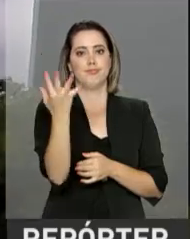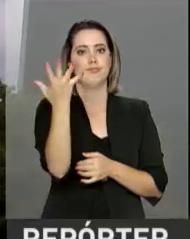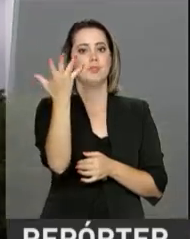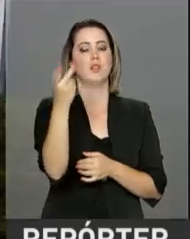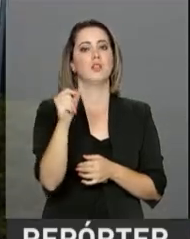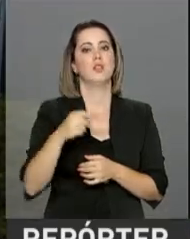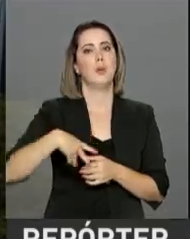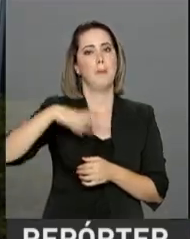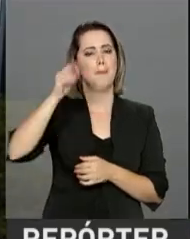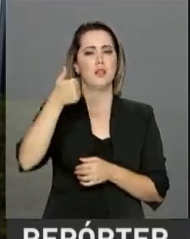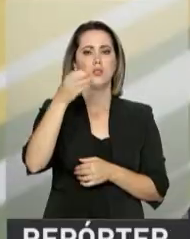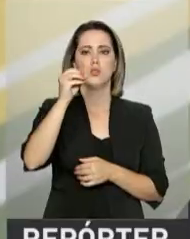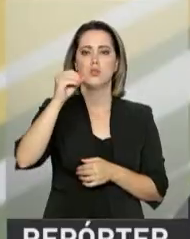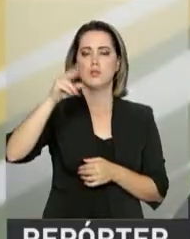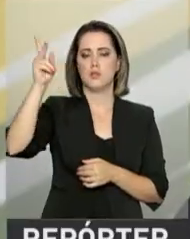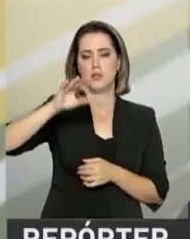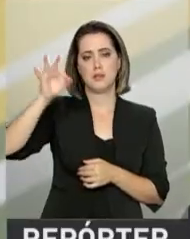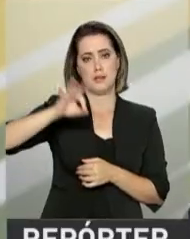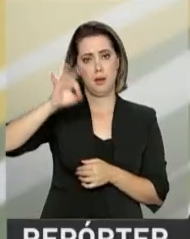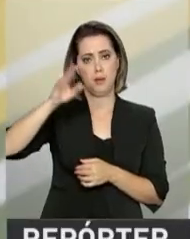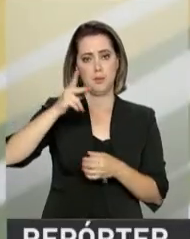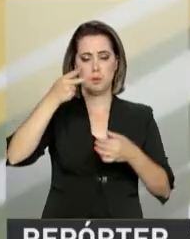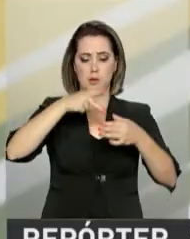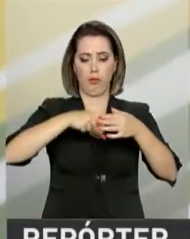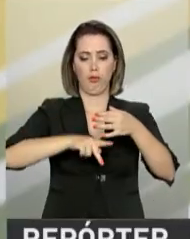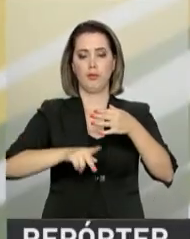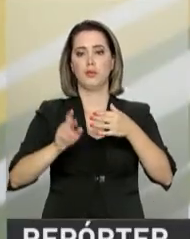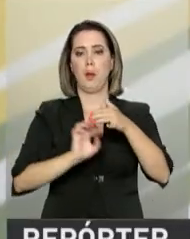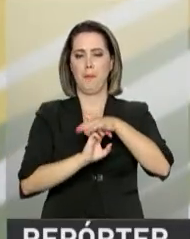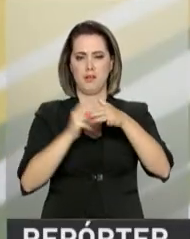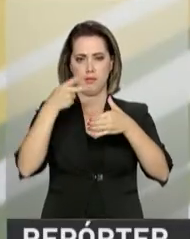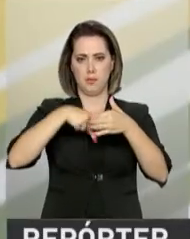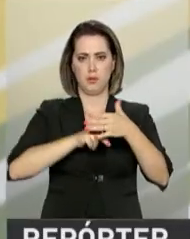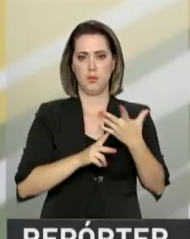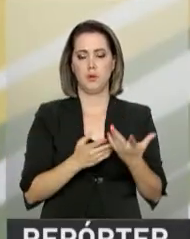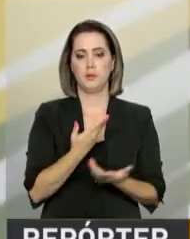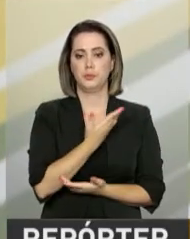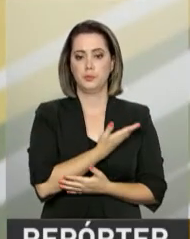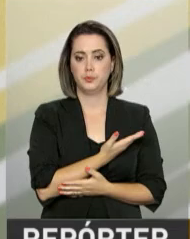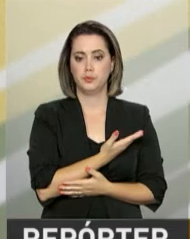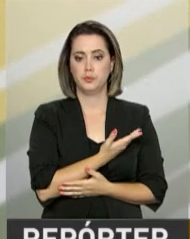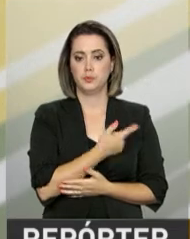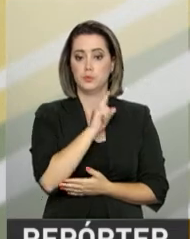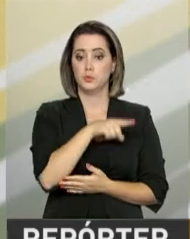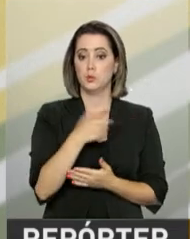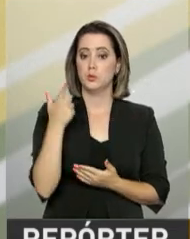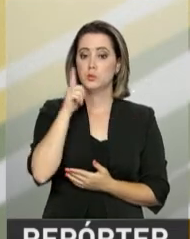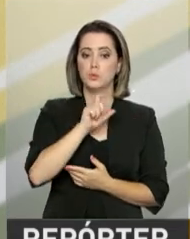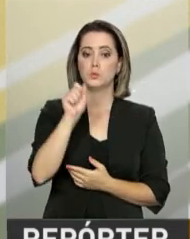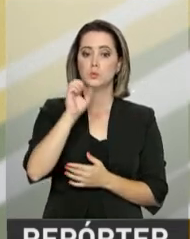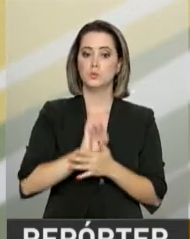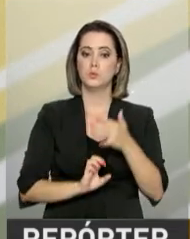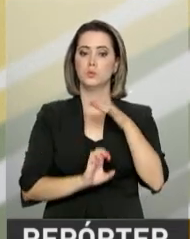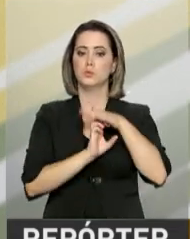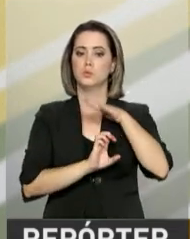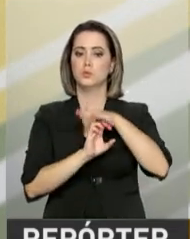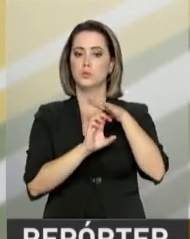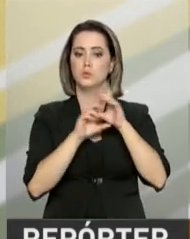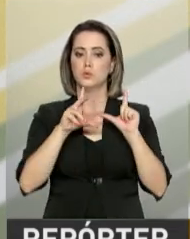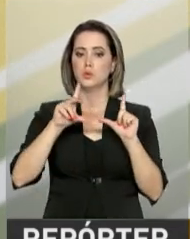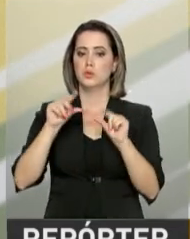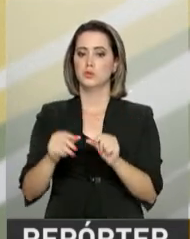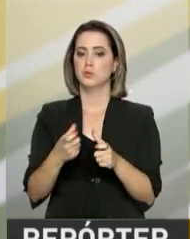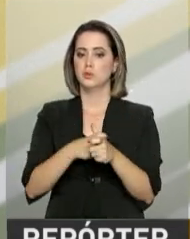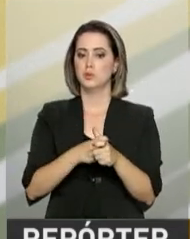passou dos 100 por cento esse processo de consolidação das empresas de redução do